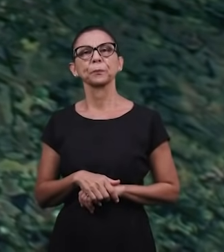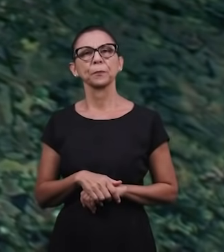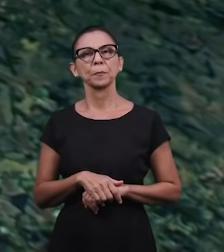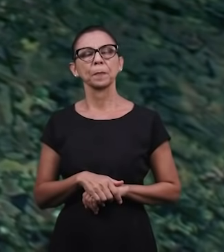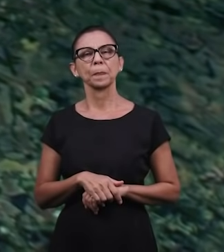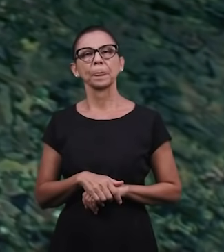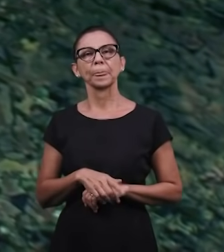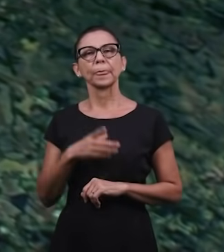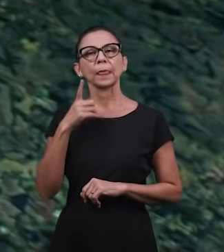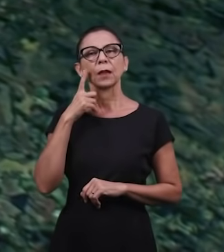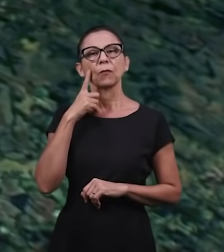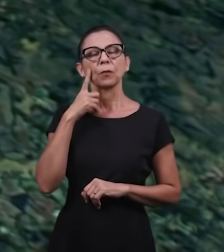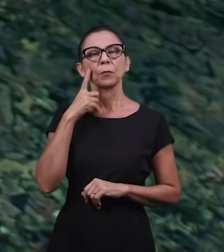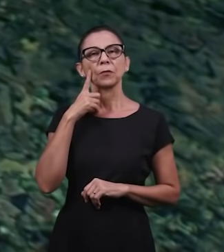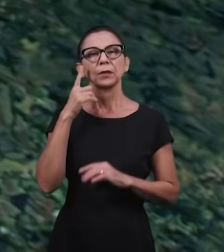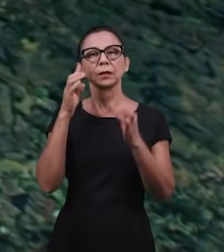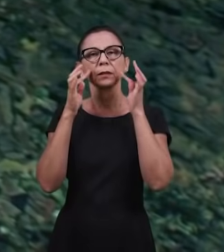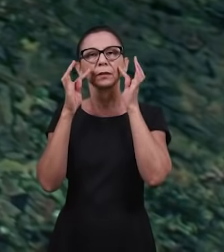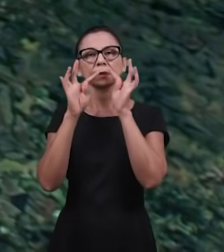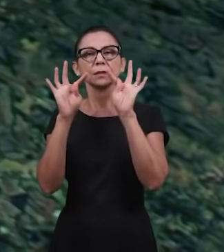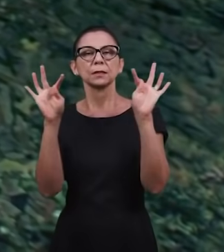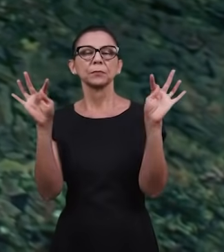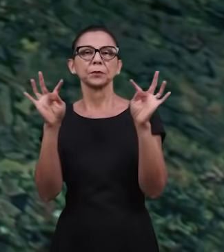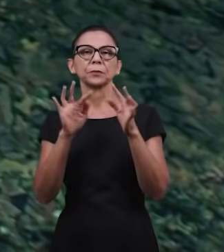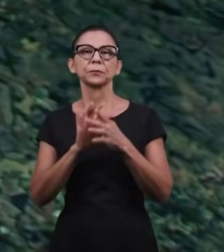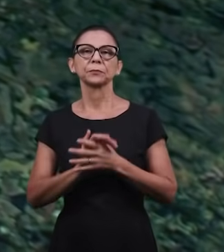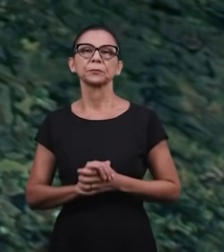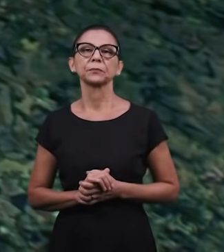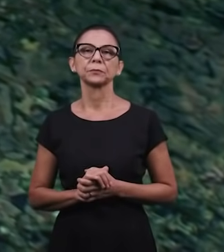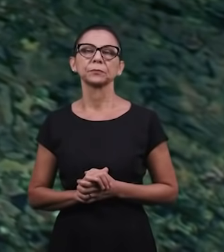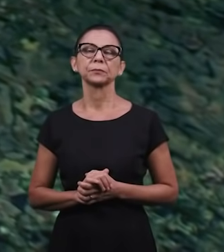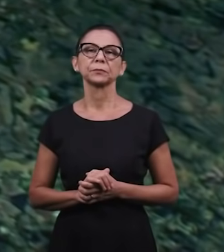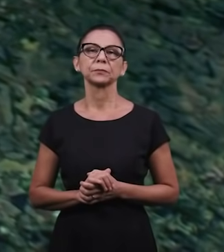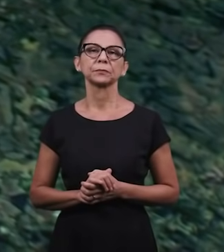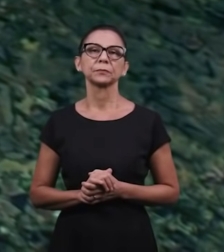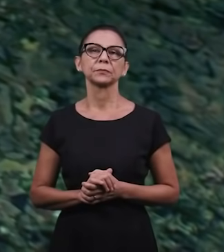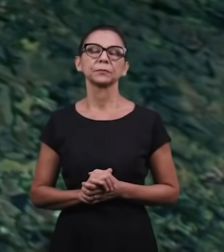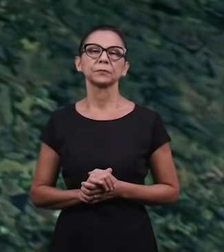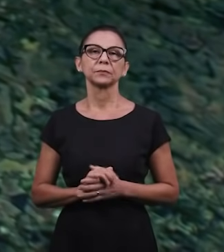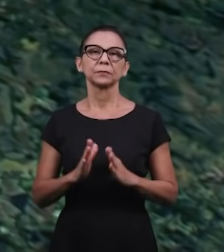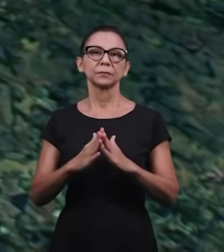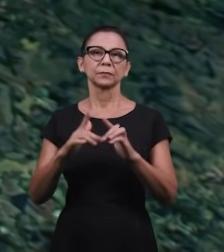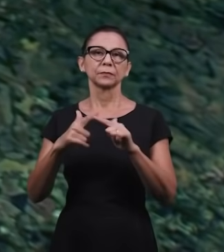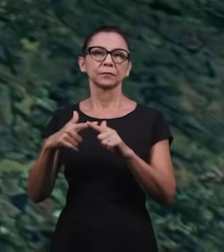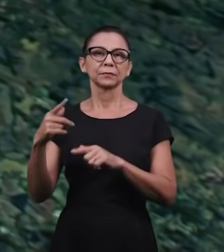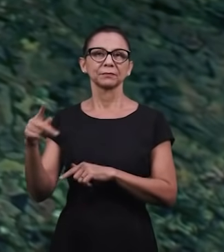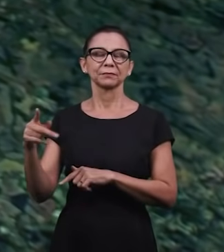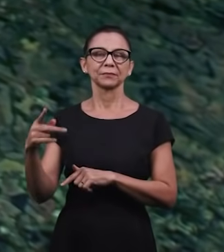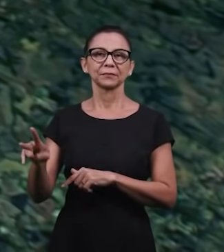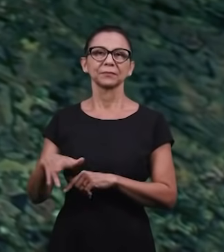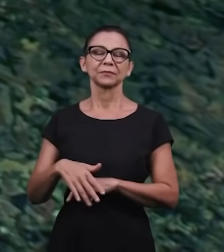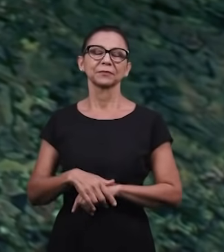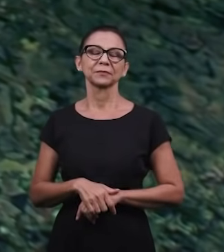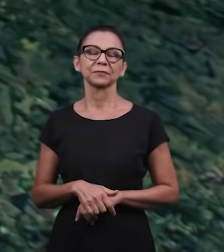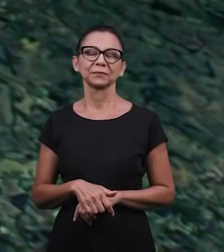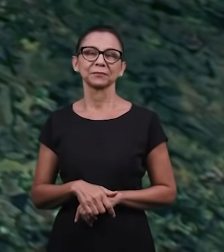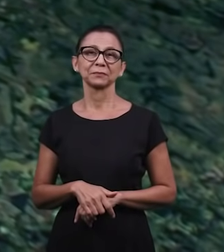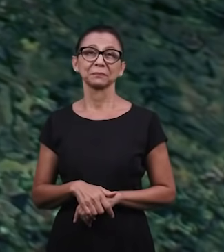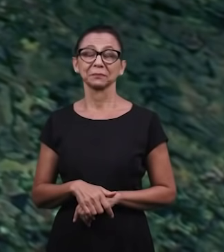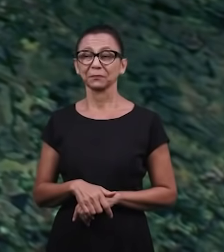nos dar aqui uma informação relacionada a Escola Bíblica Dominical lá na sua igreja.